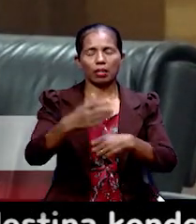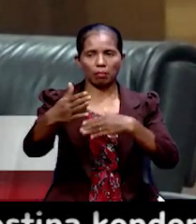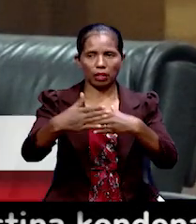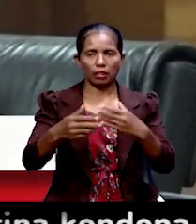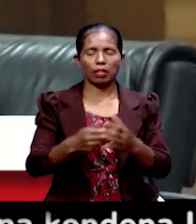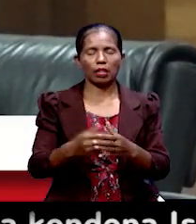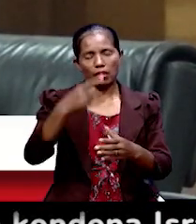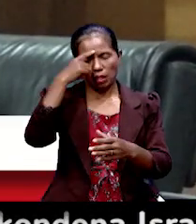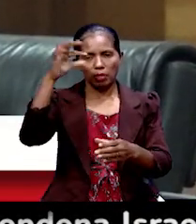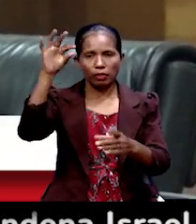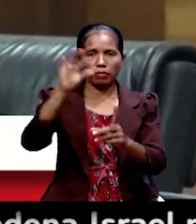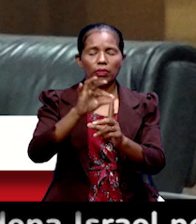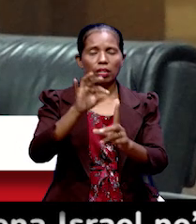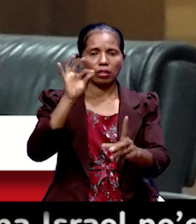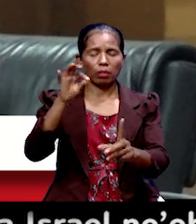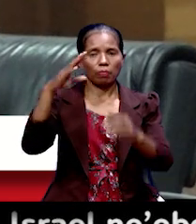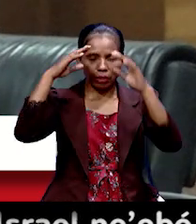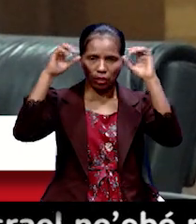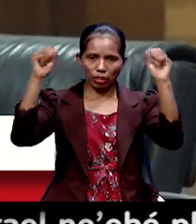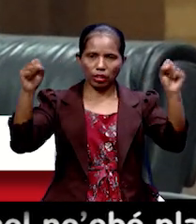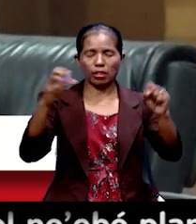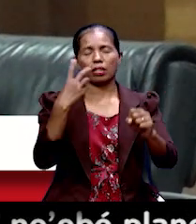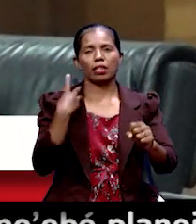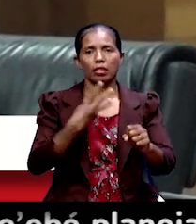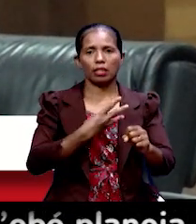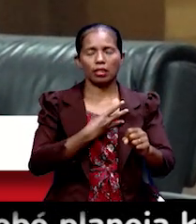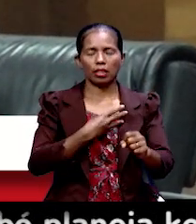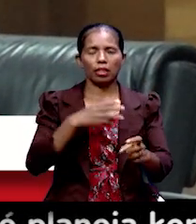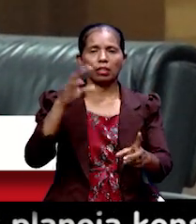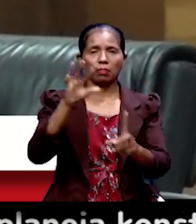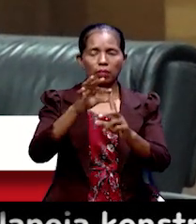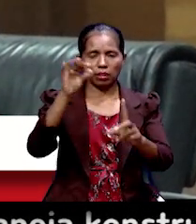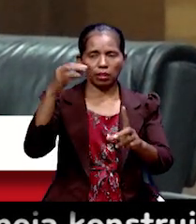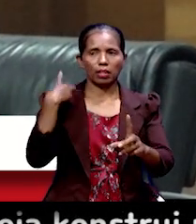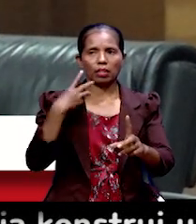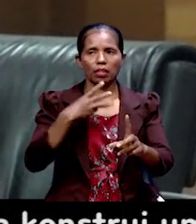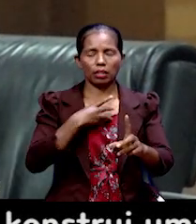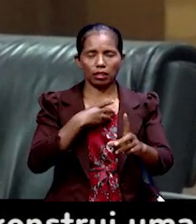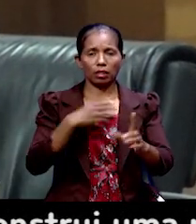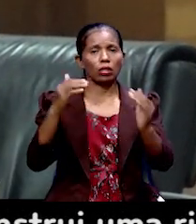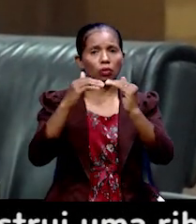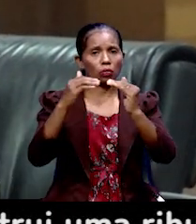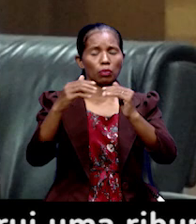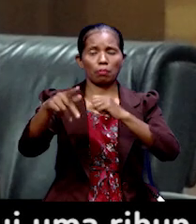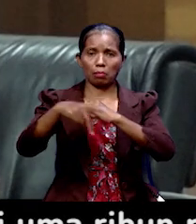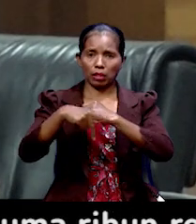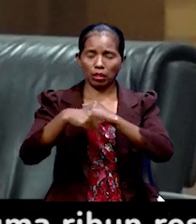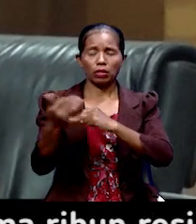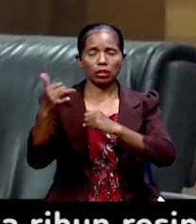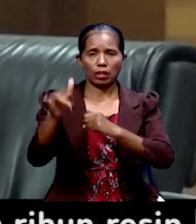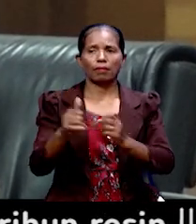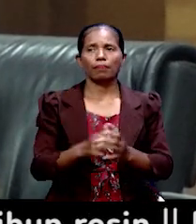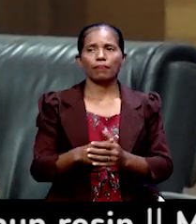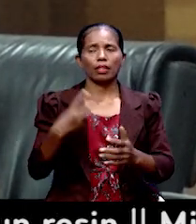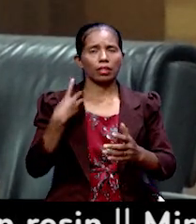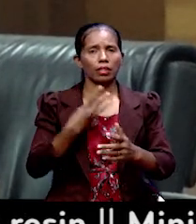presidenciais e depois de eleições presidenciais mos ita se tama ia congressos partidos ira. Portanto praticamente ita